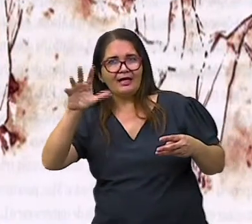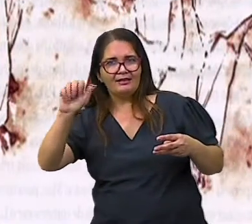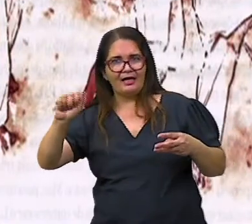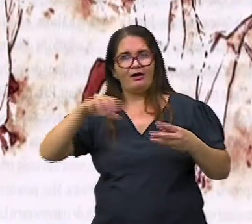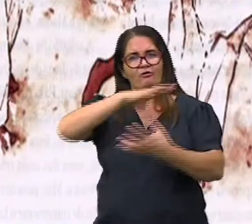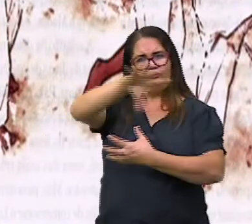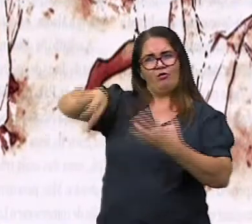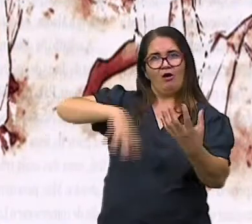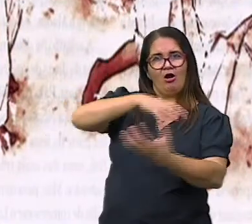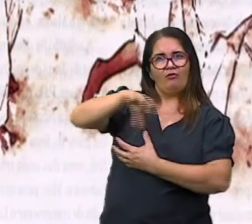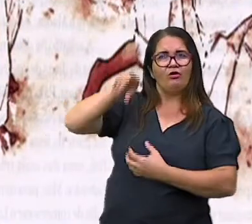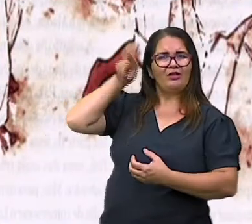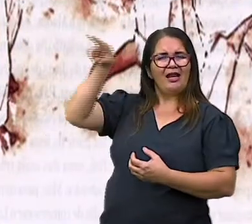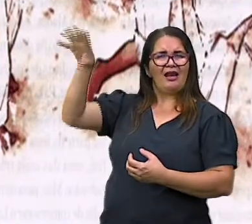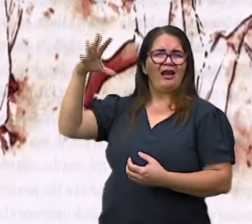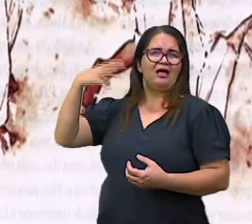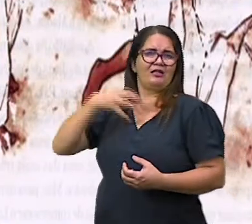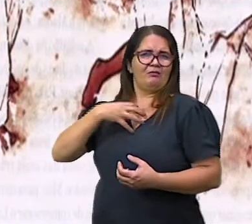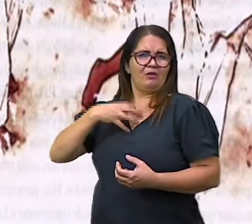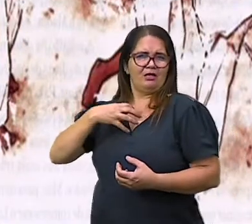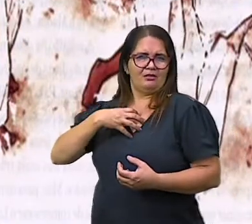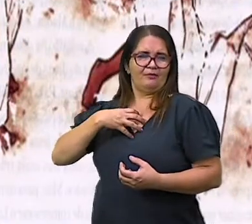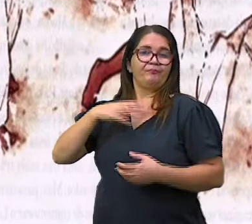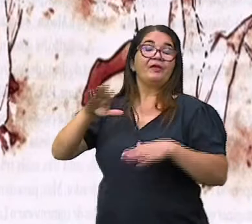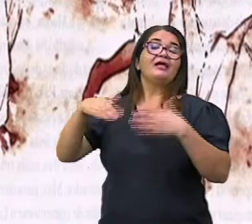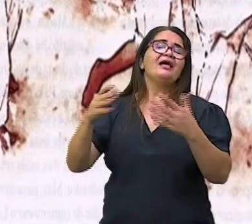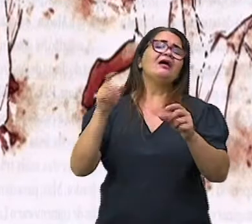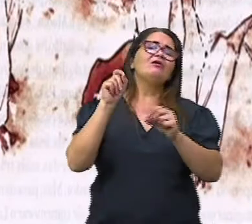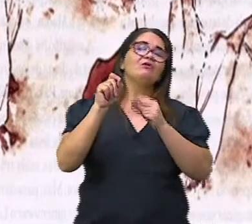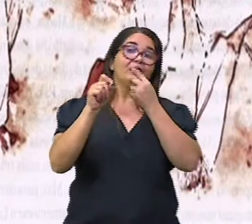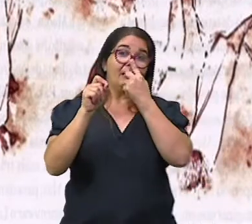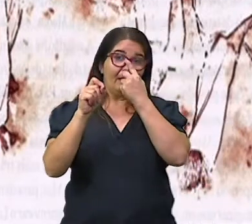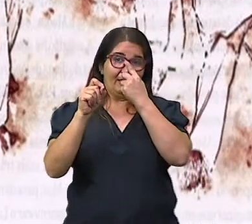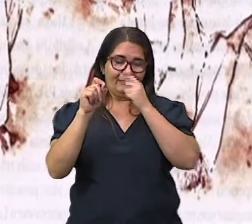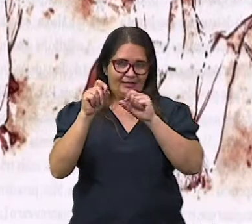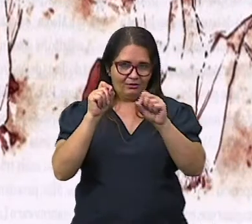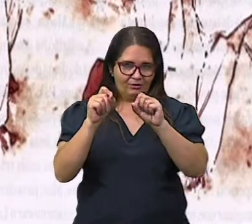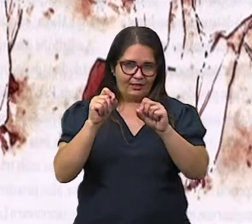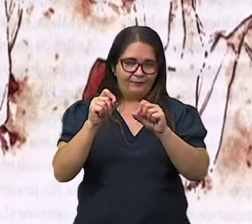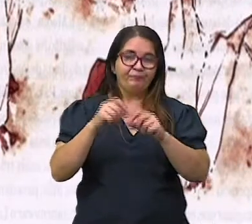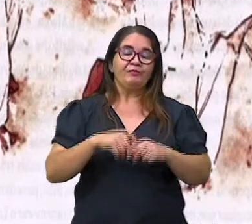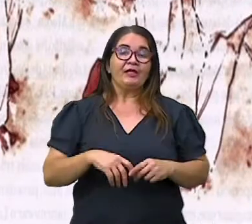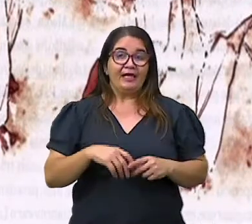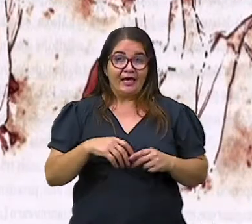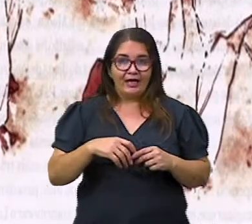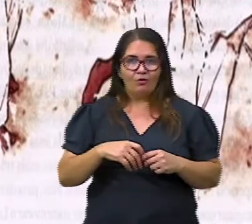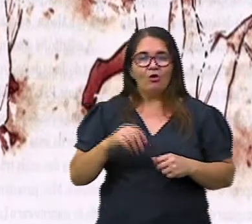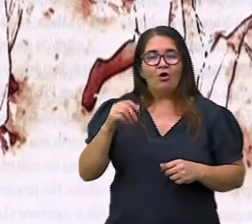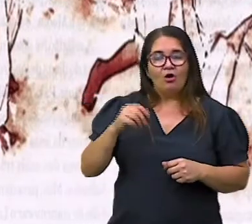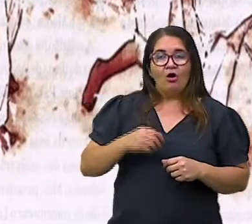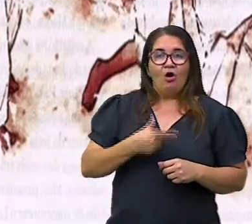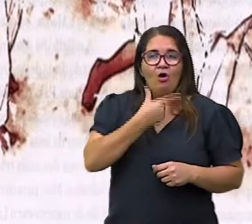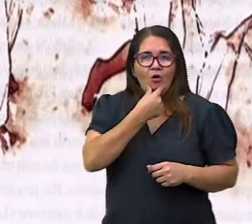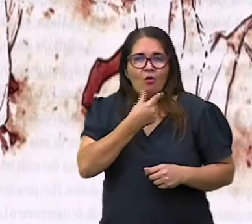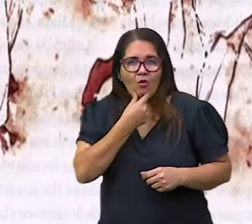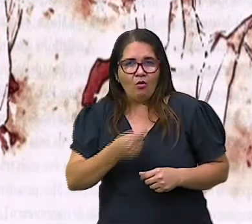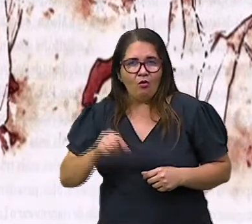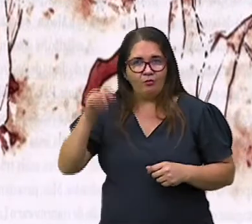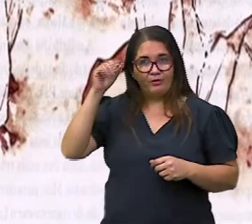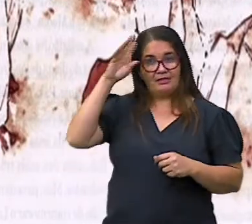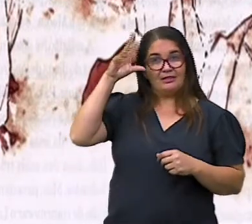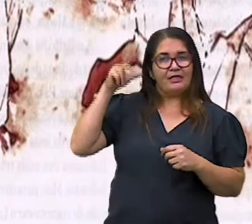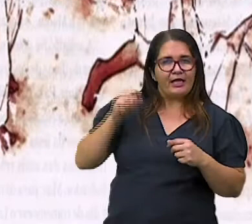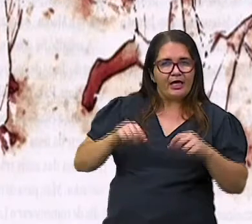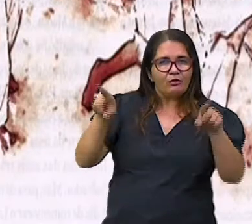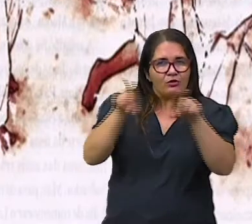foi conduzida pelas classes médias soteronapolitanas, insatisfeitas com o governo do Rio de